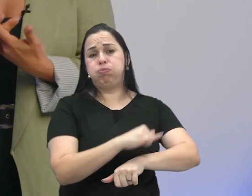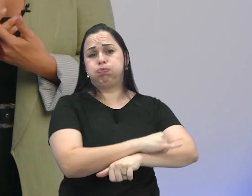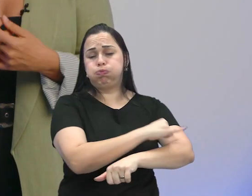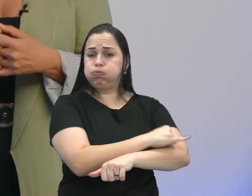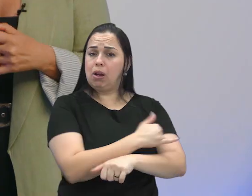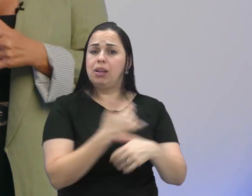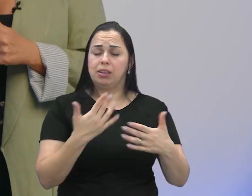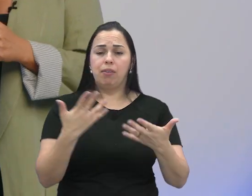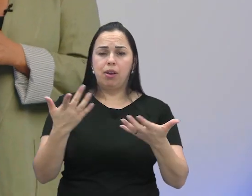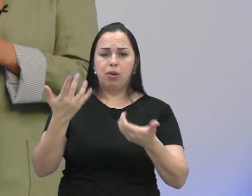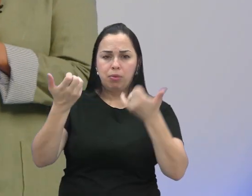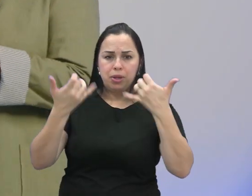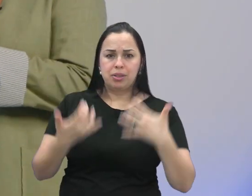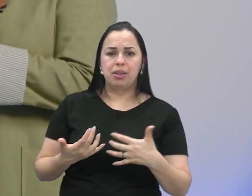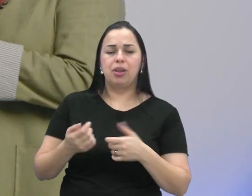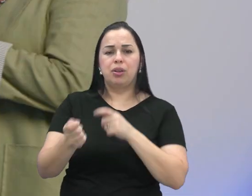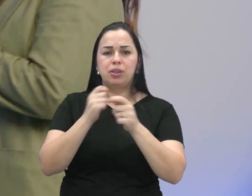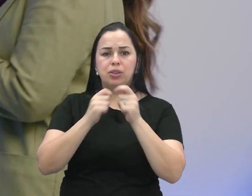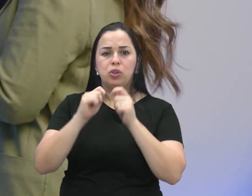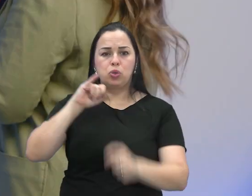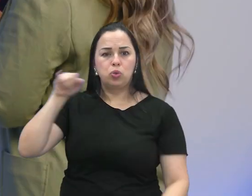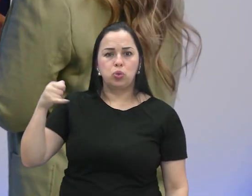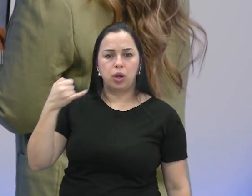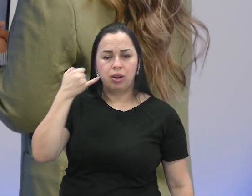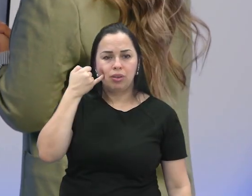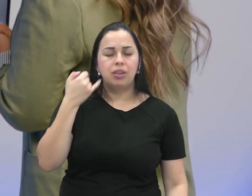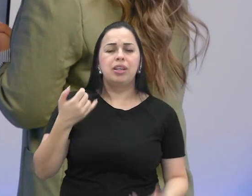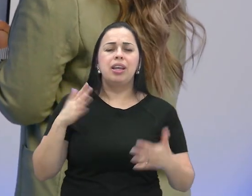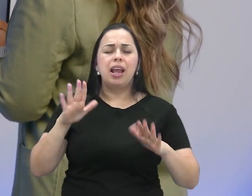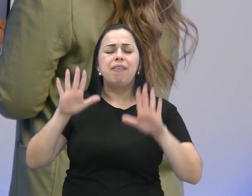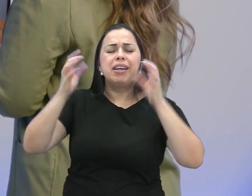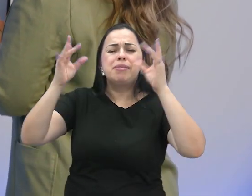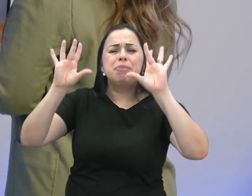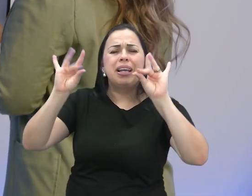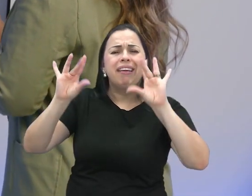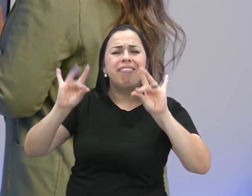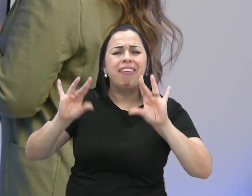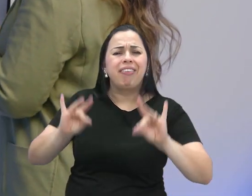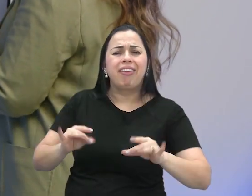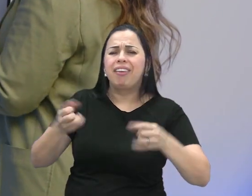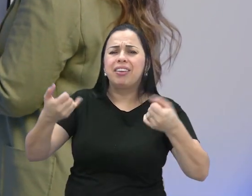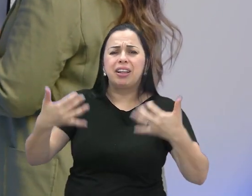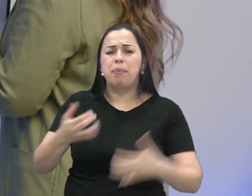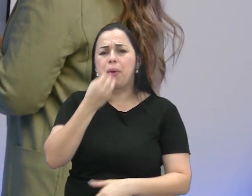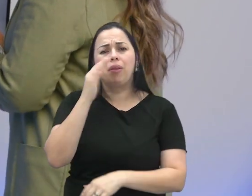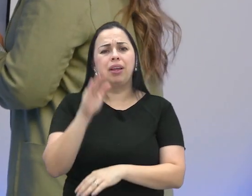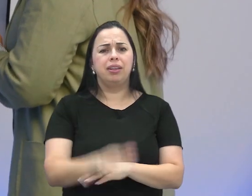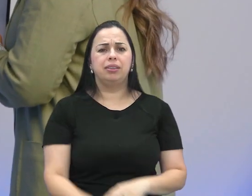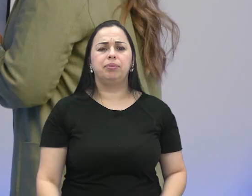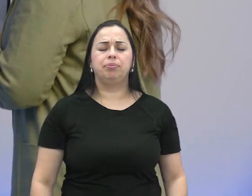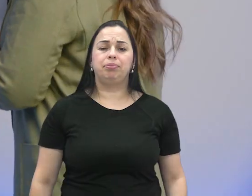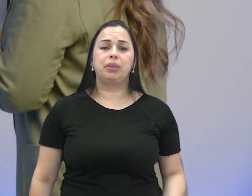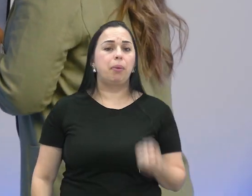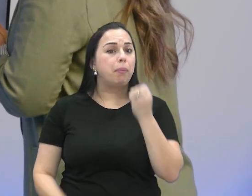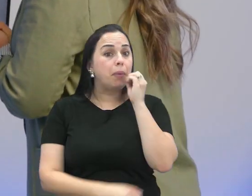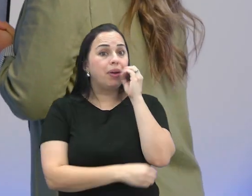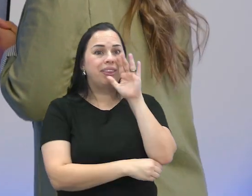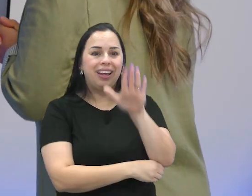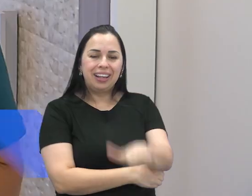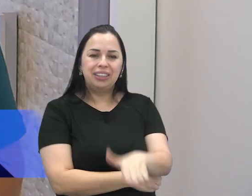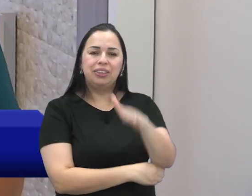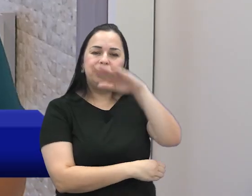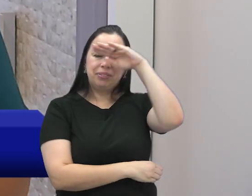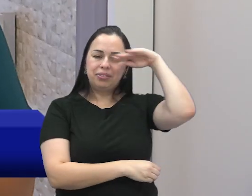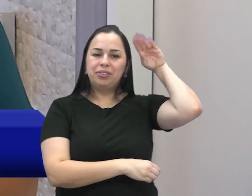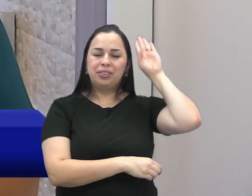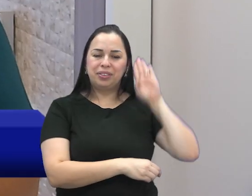a obesidade. Vamos conversar com o repórter João Delfino, que traz mais informações para a gente. Boa tarde, João. Boa tarde, Fran,